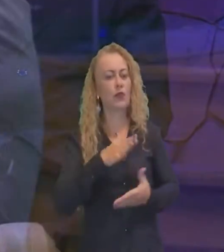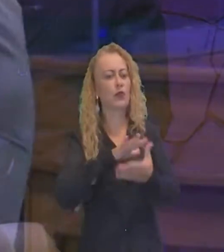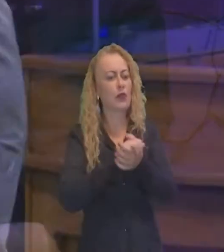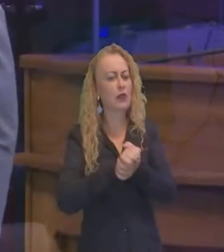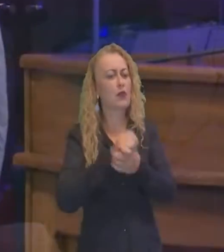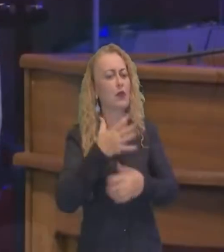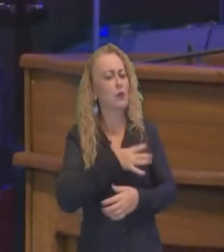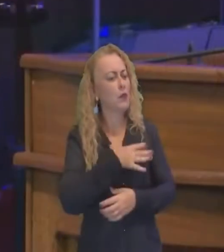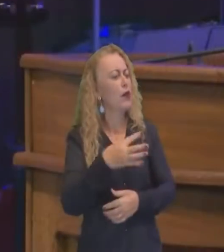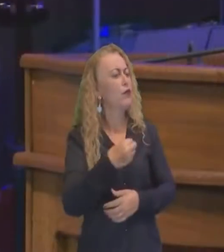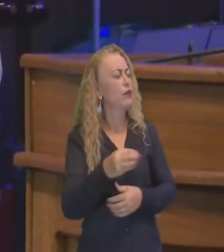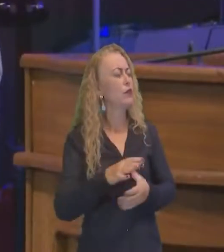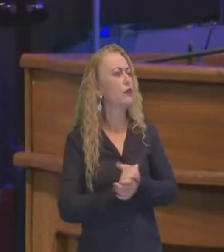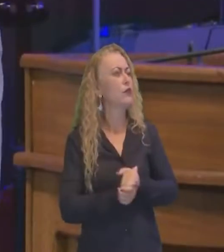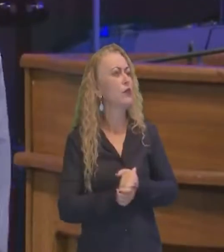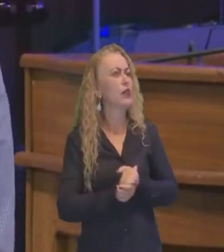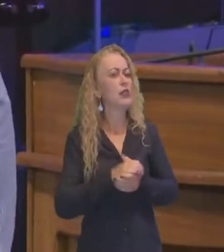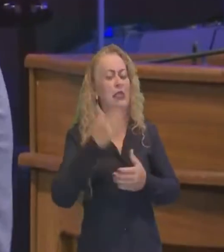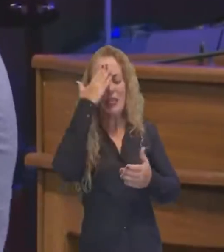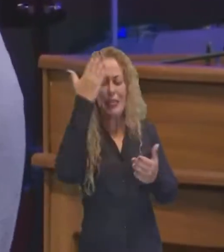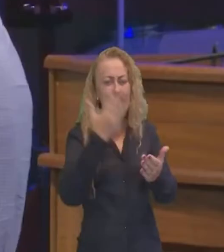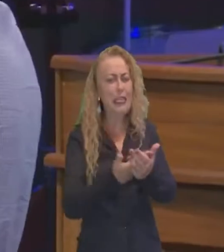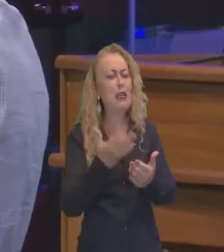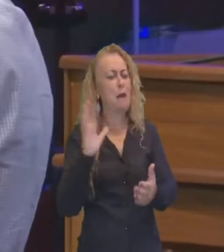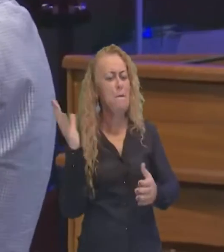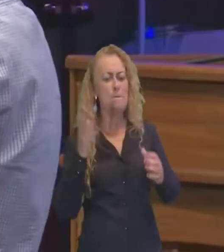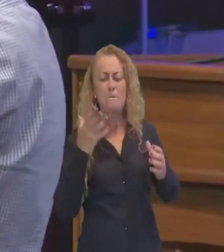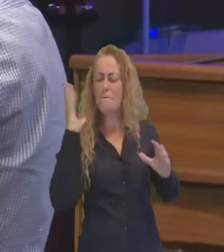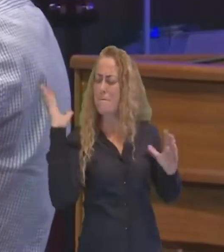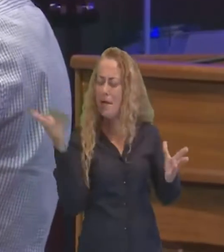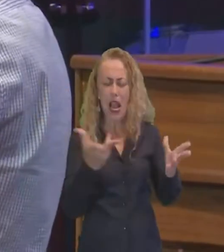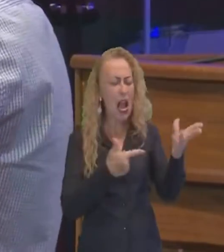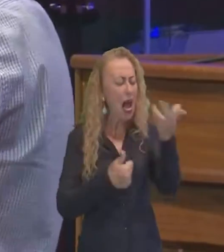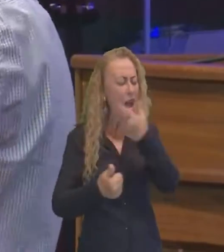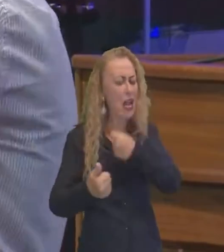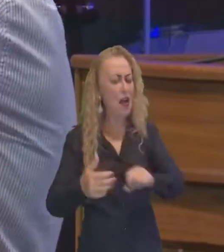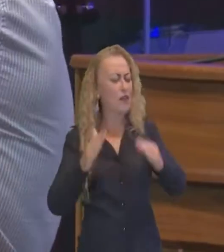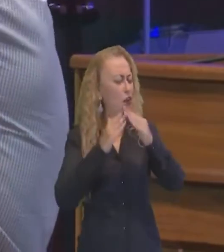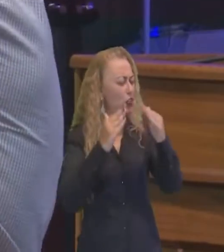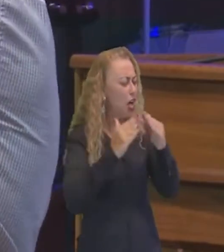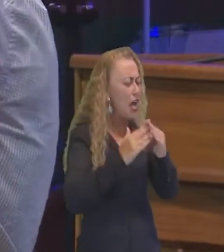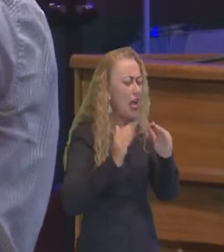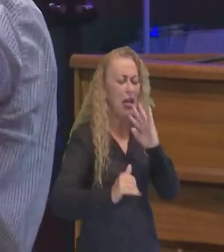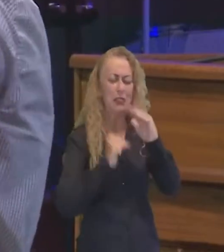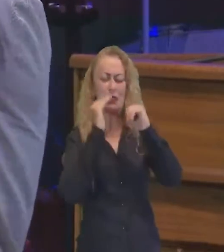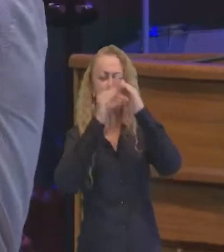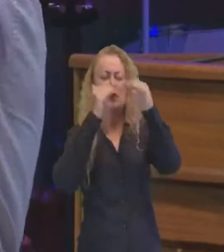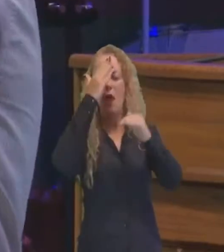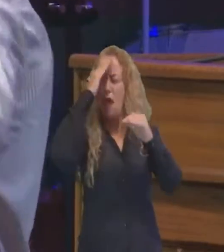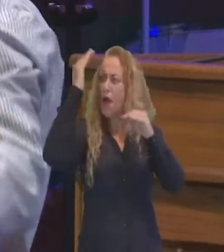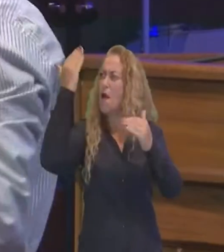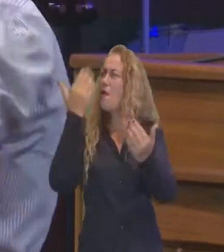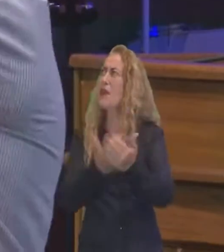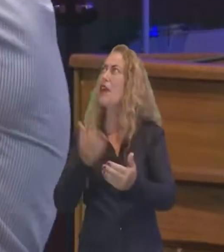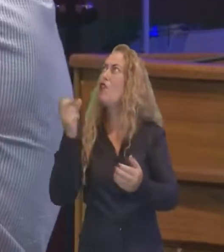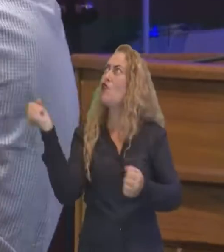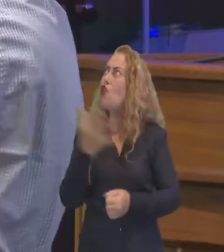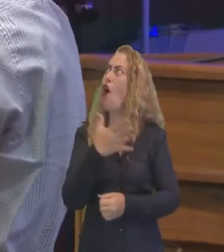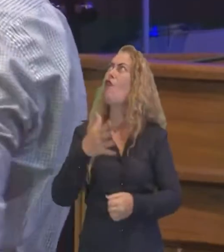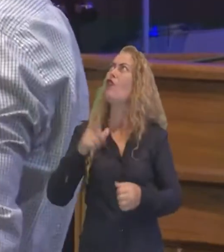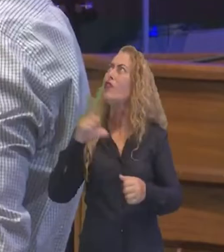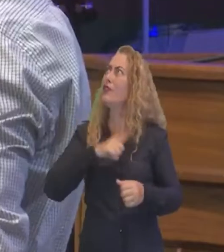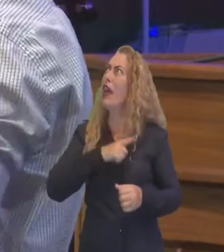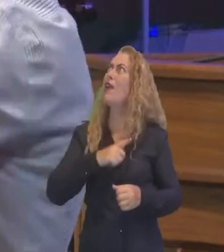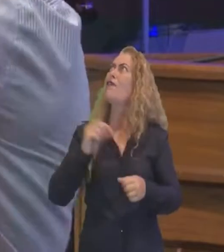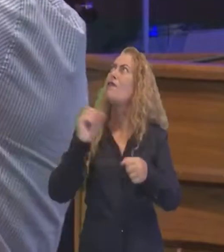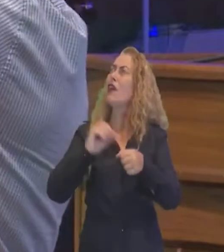eu creio que o Senhor pode fazer algo tremendo e maravilhoso na nossa casa. Deus, eu creio que algo novo o Senhor